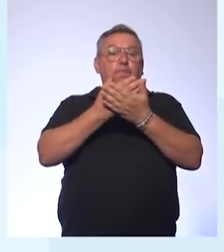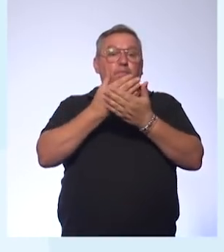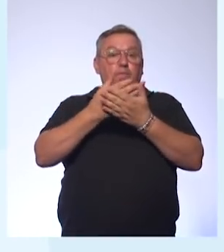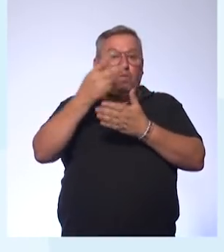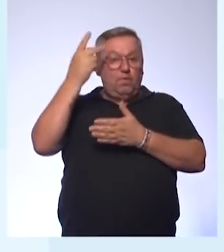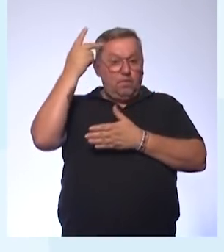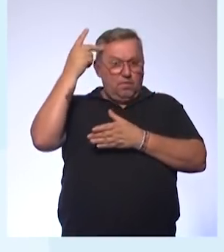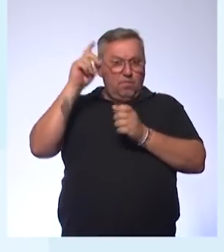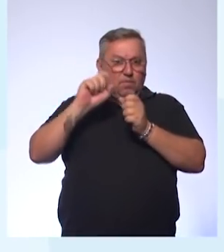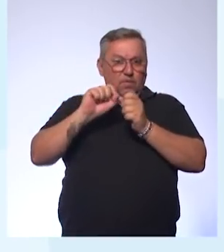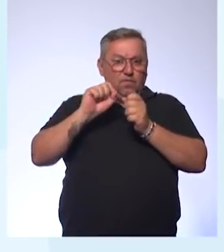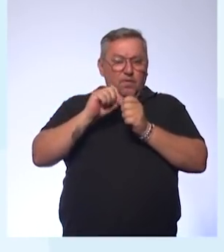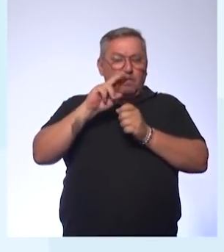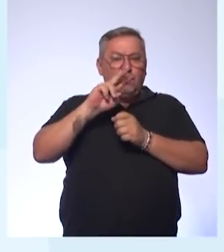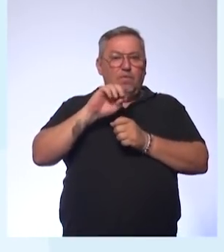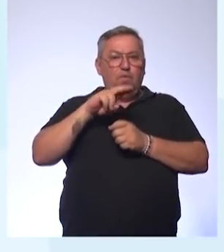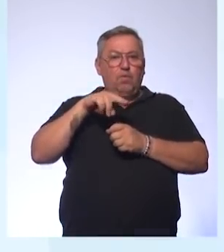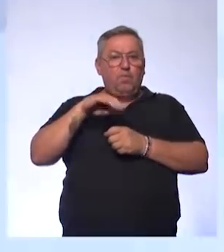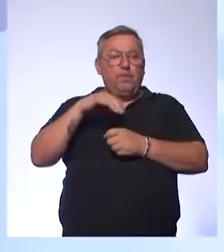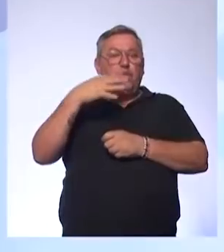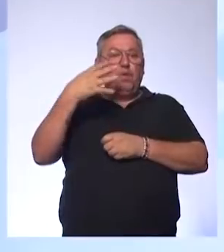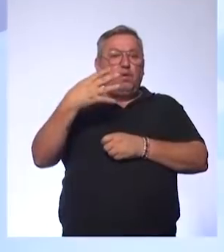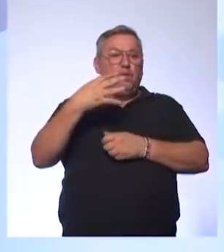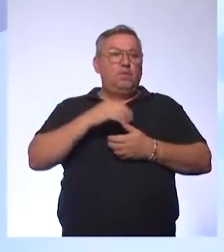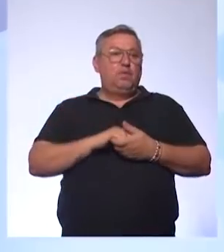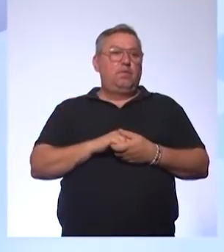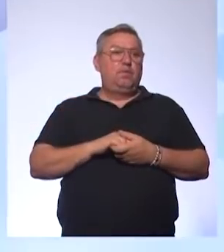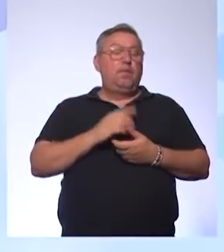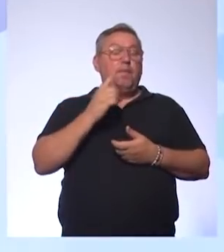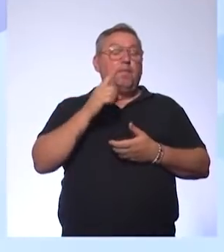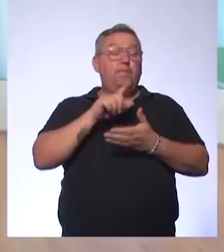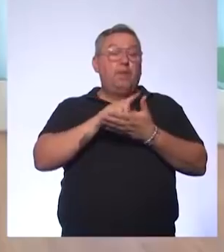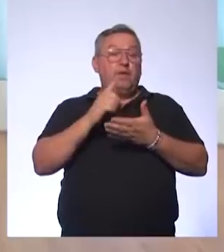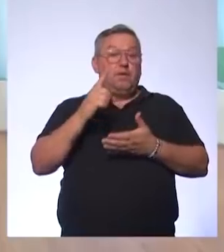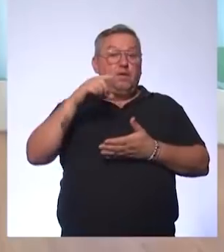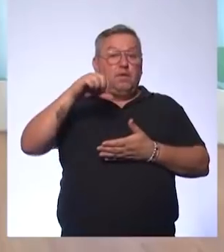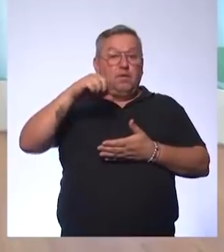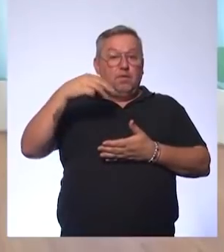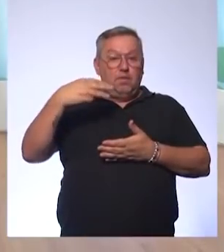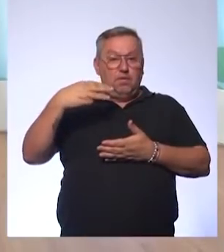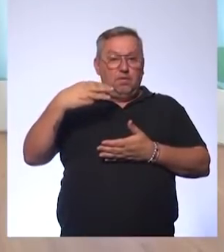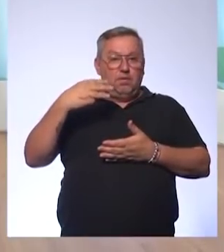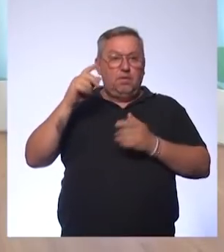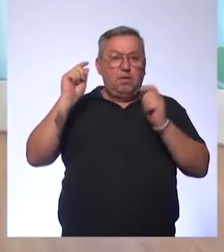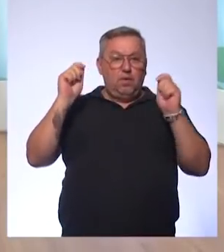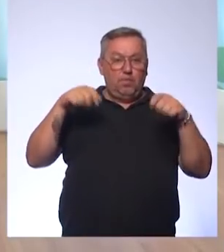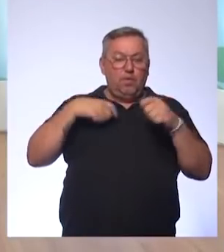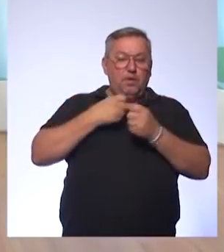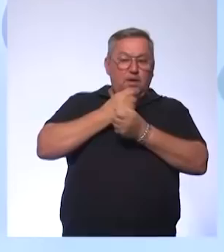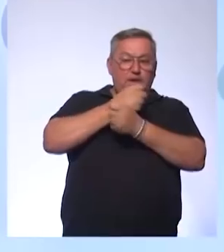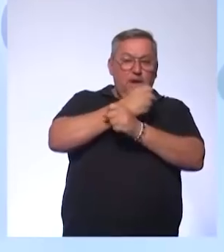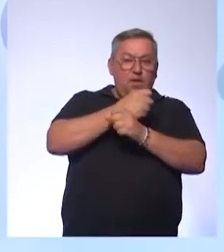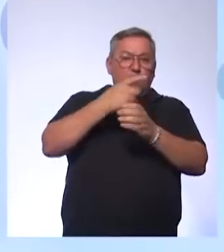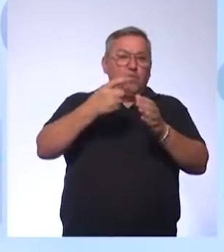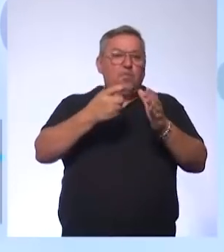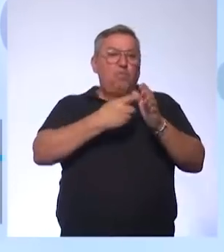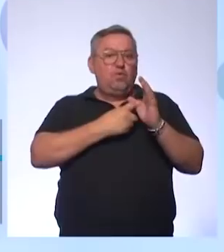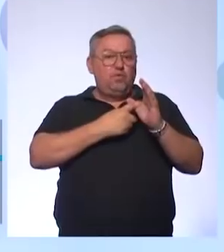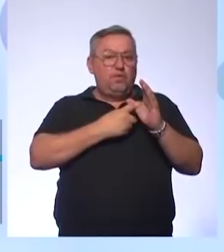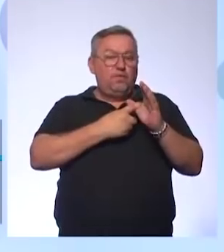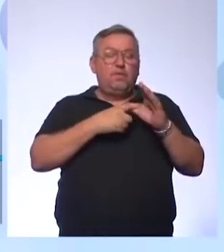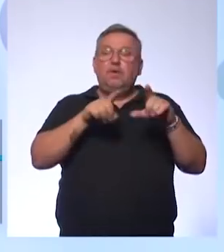volume 4, página 193. Então, olha só, eu posso ser escravo por dívida, eu posso ser também